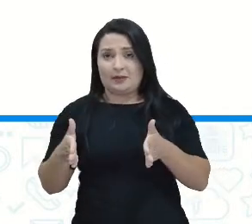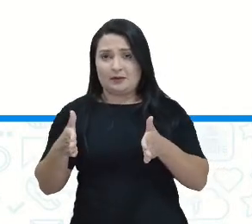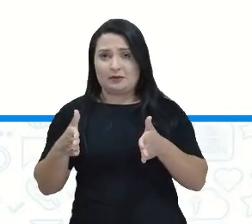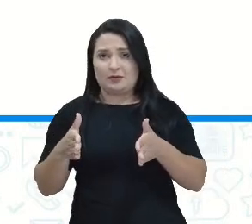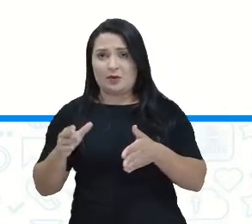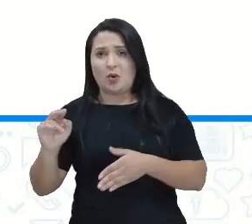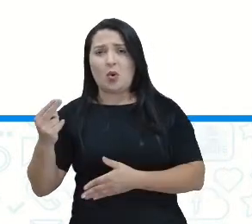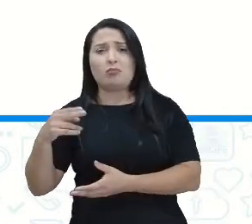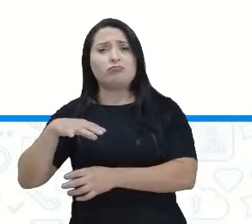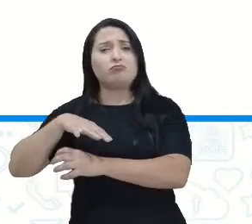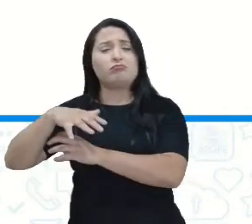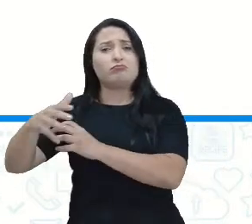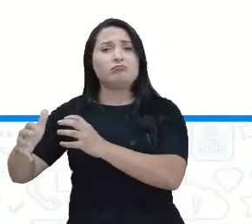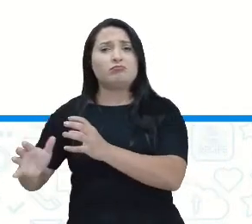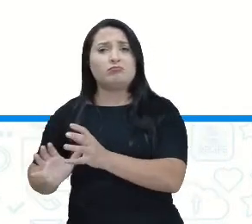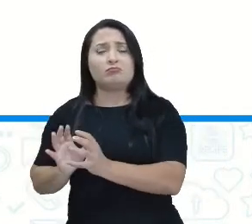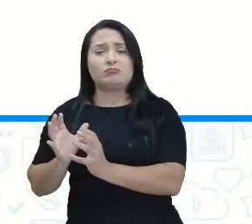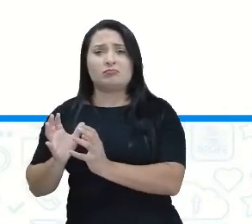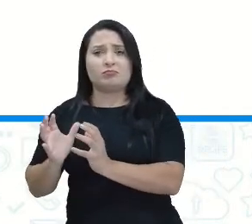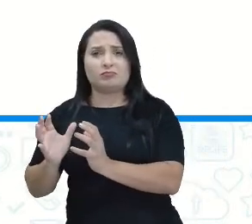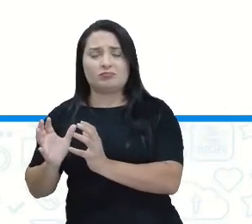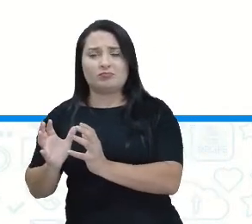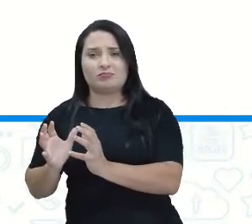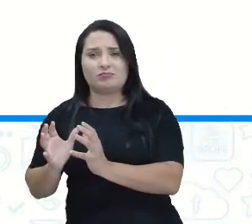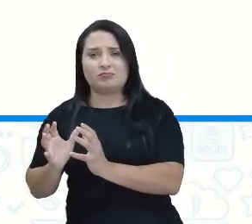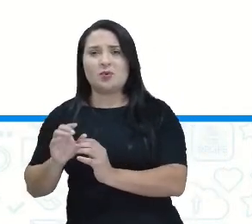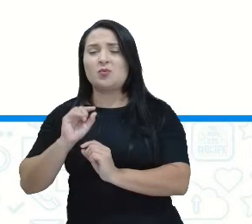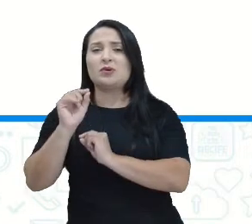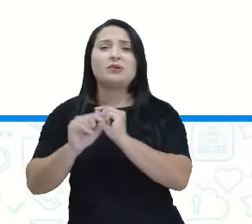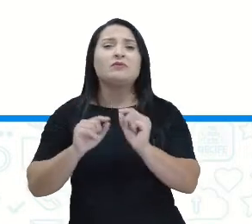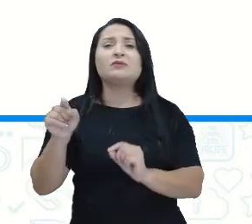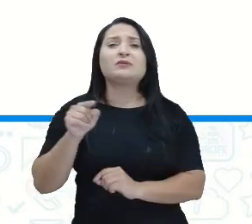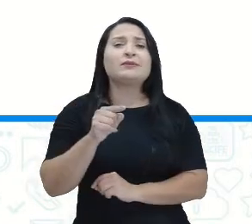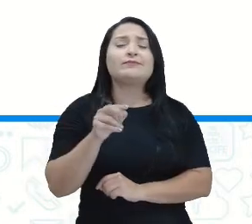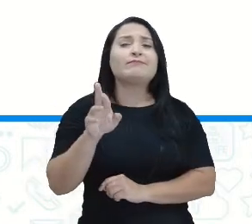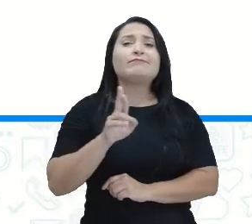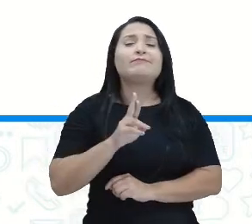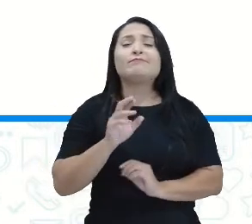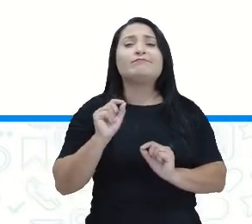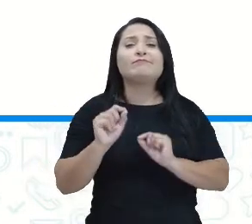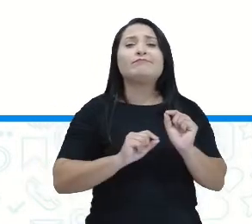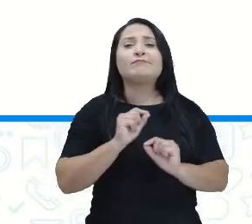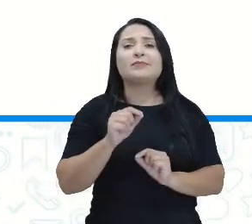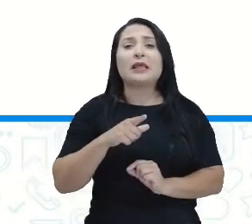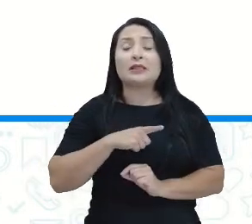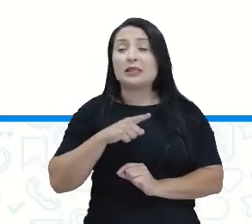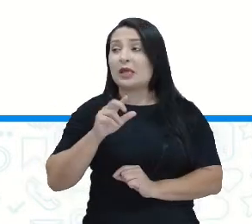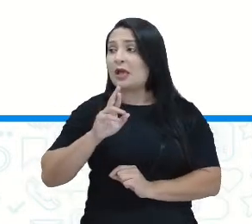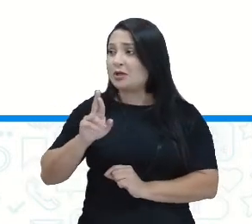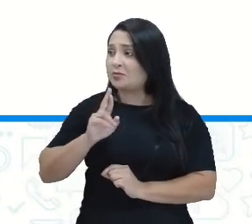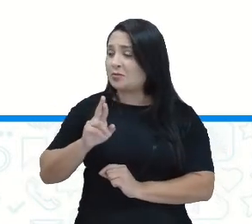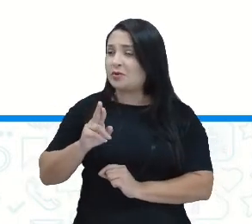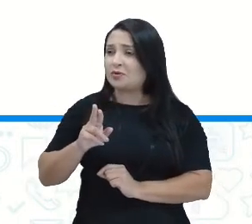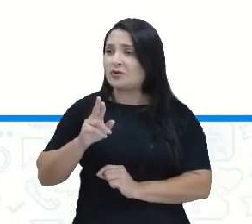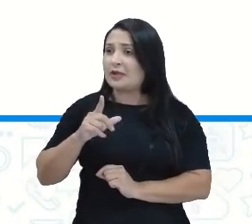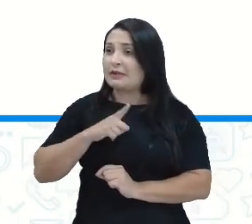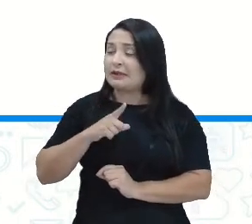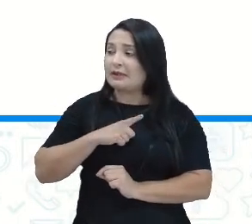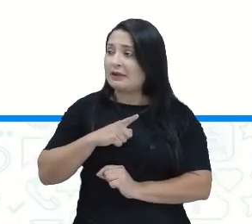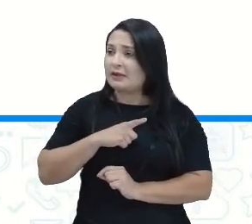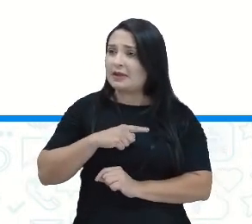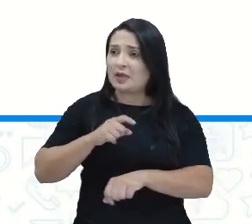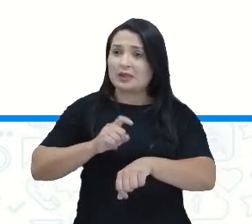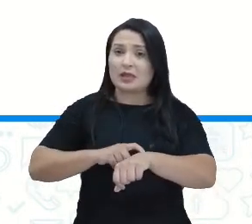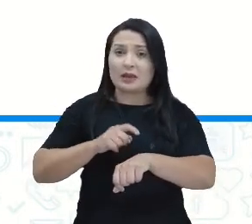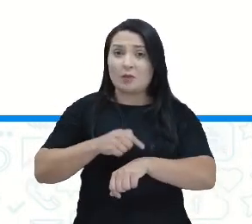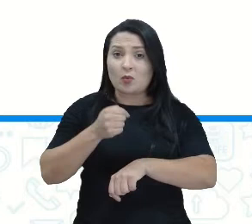paralelepípedo? Ou a esfera? E aí, o que é que vocês me dizem? Já temos resposta, nosso tempo